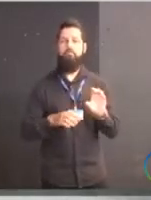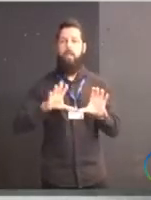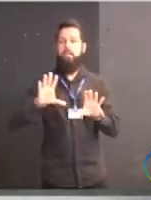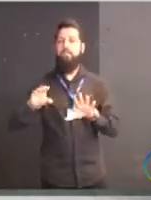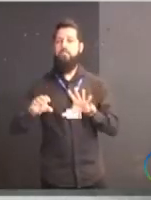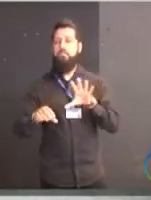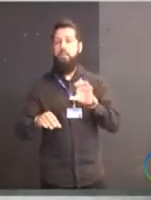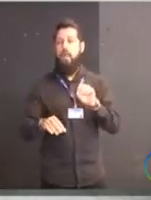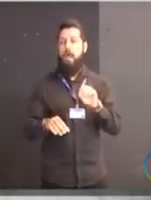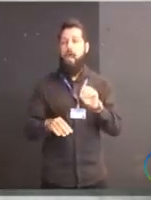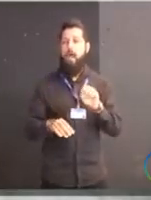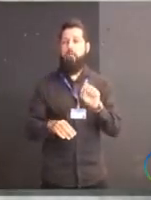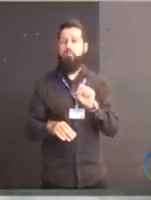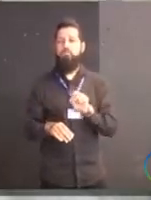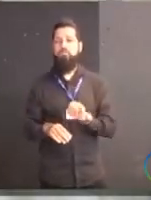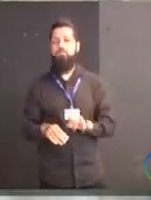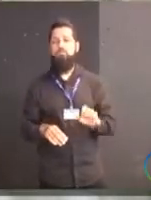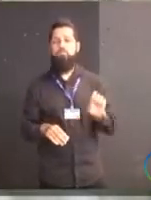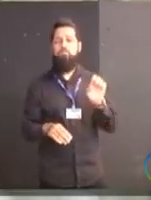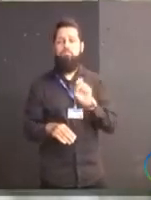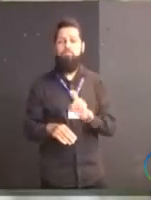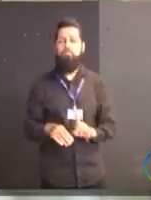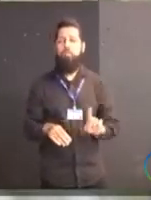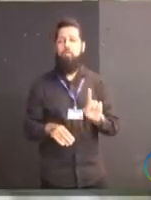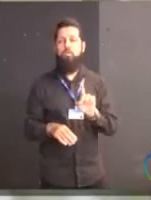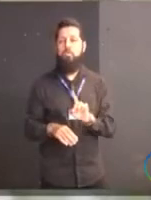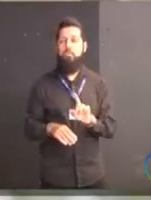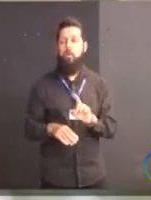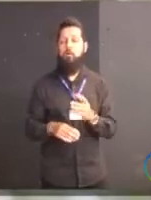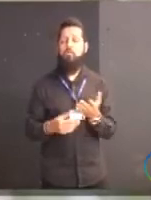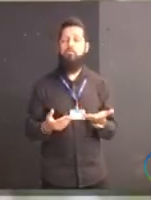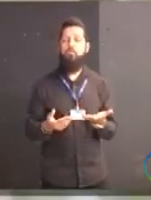Nosso, Deus, Criador do Universo.